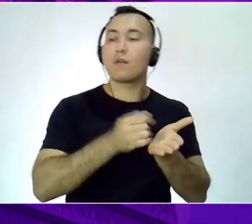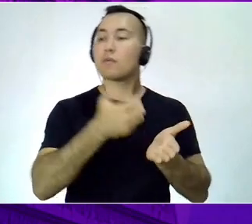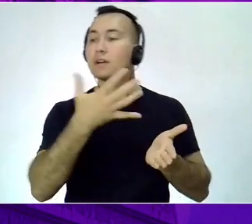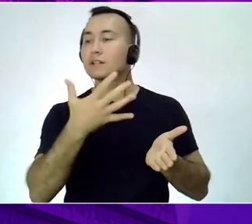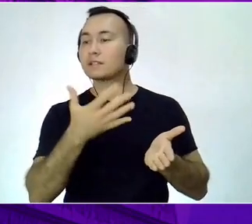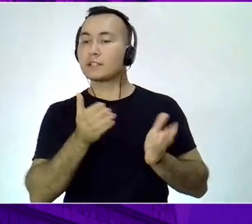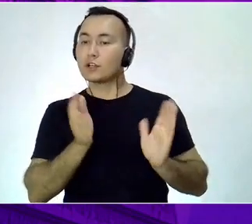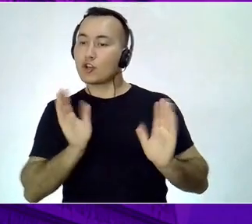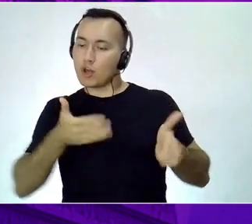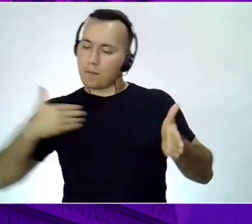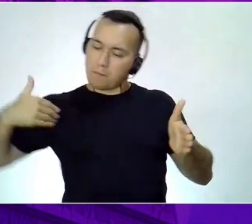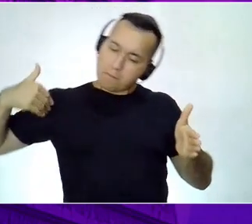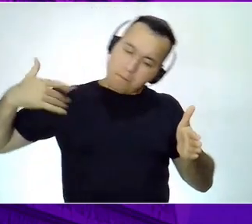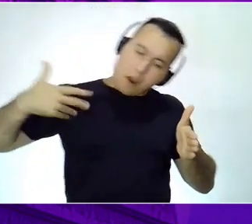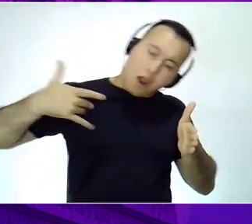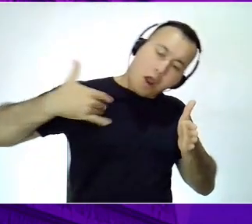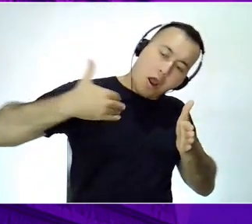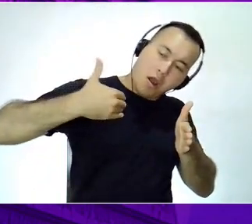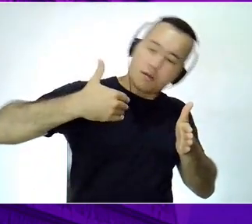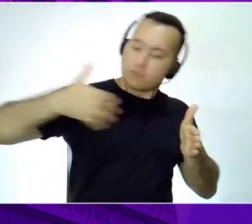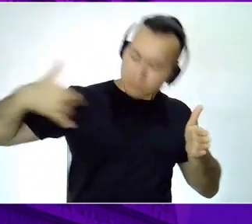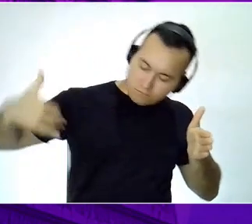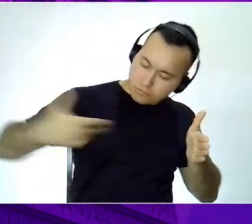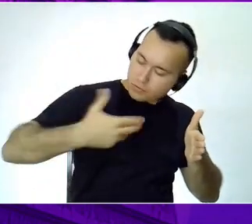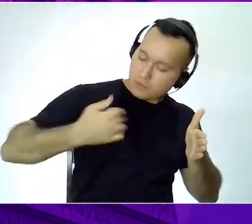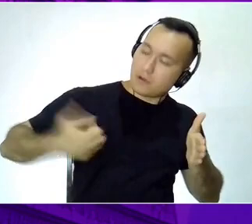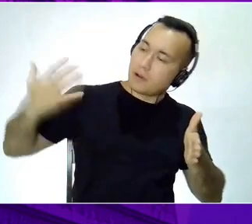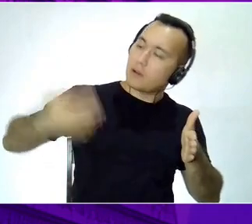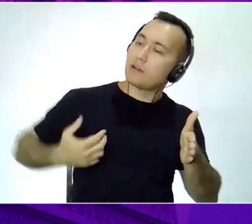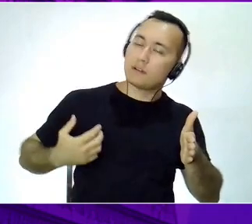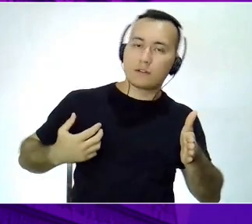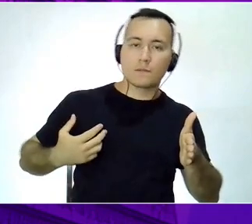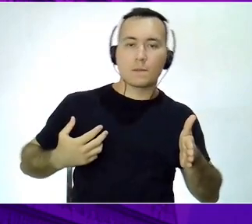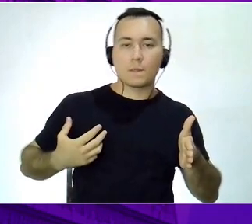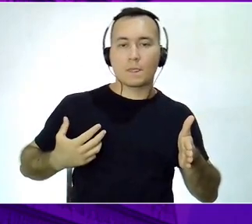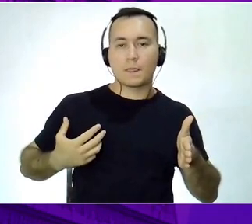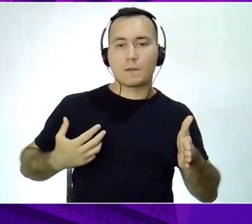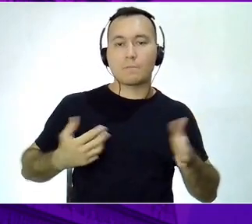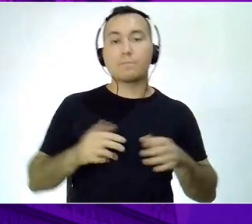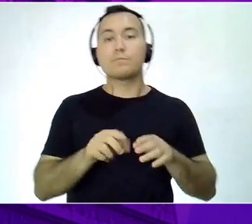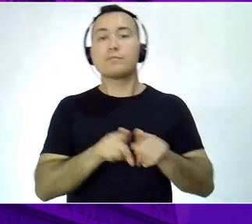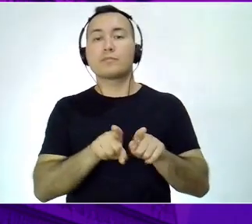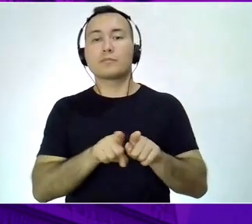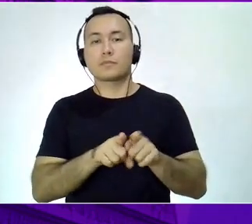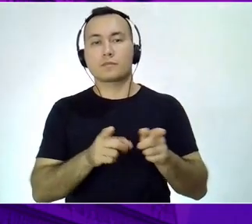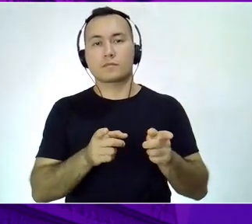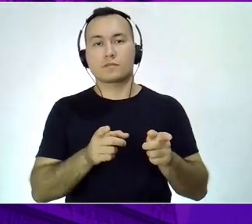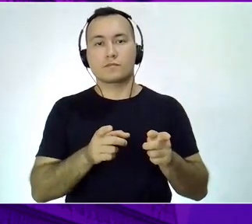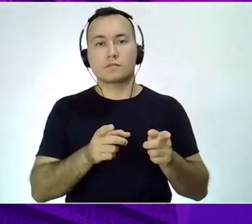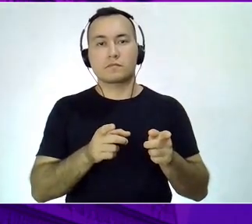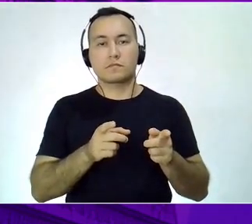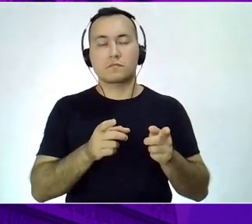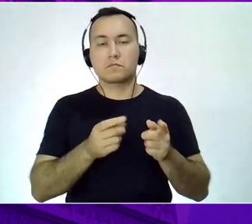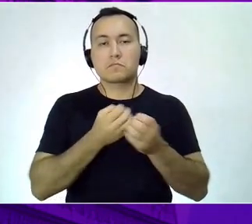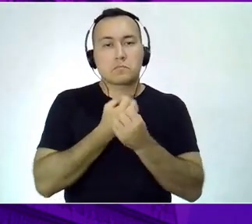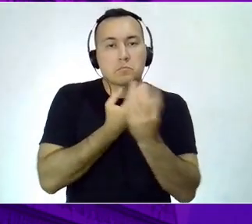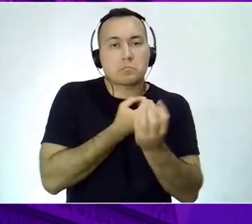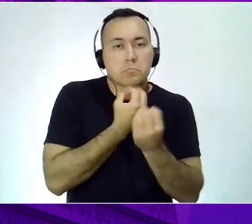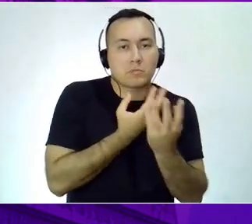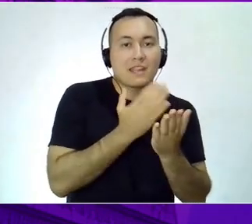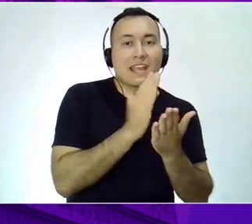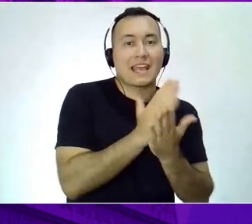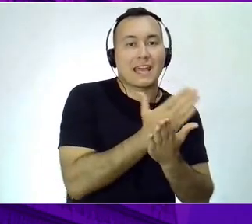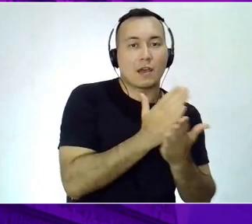a correlação entre duas categorias, duas métricas, duas variáveis qualquer, e como uma cresce ou decresce